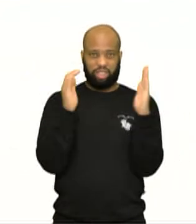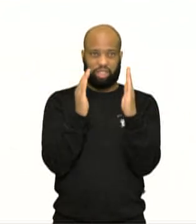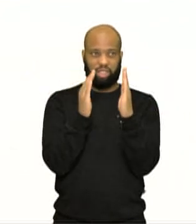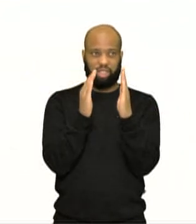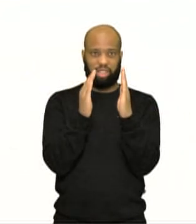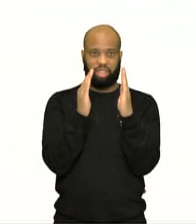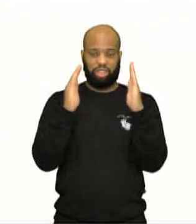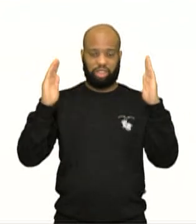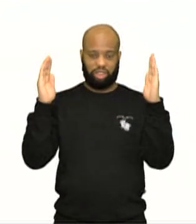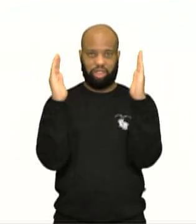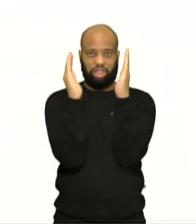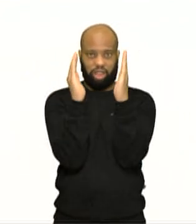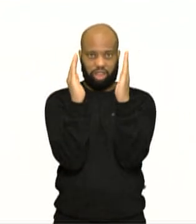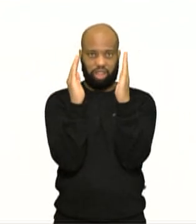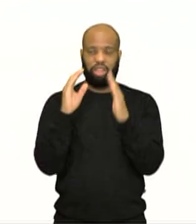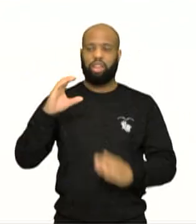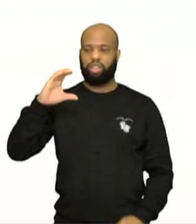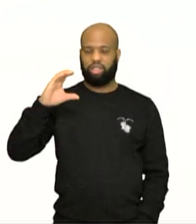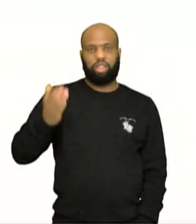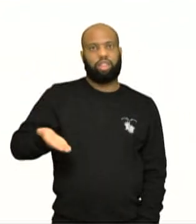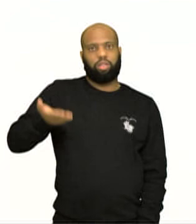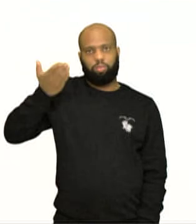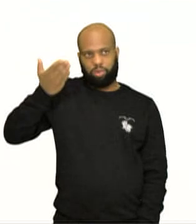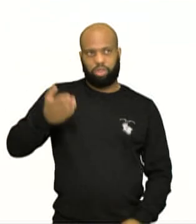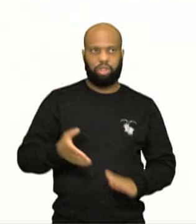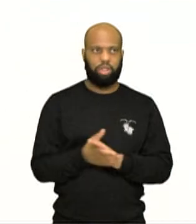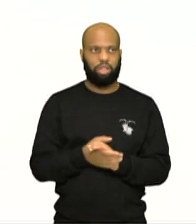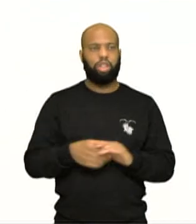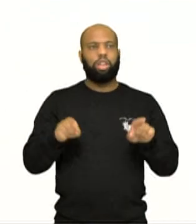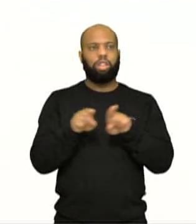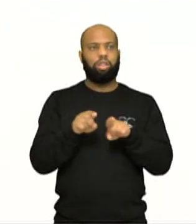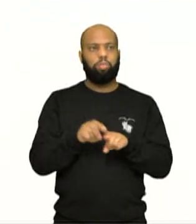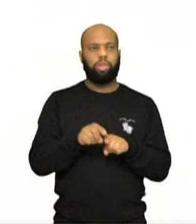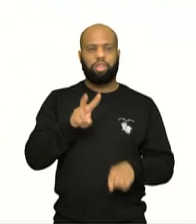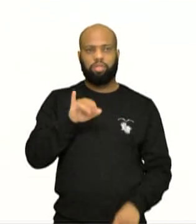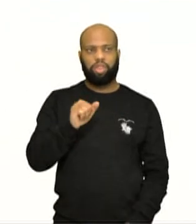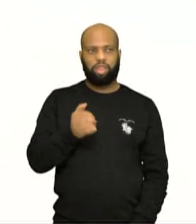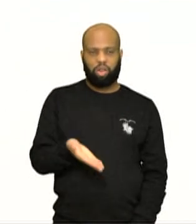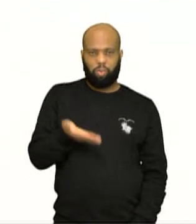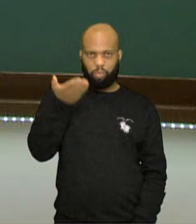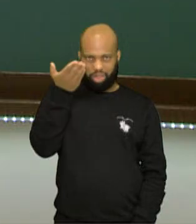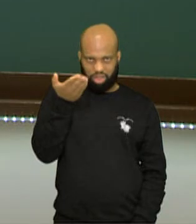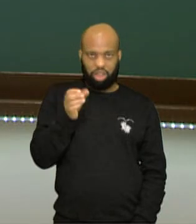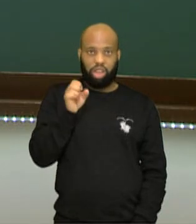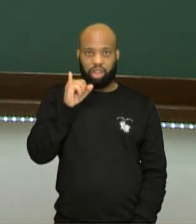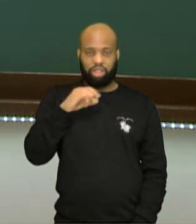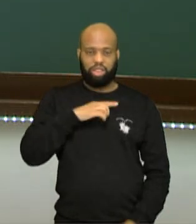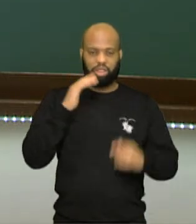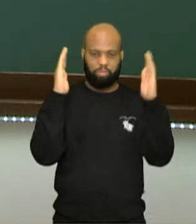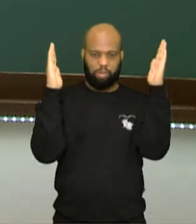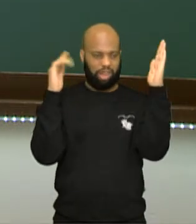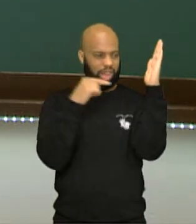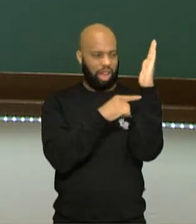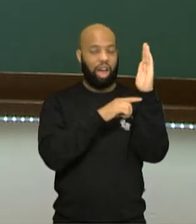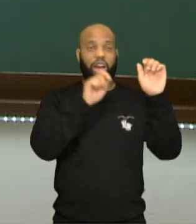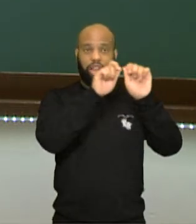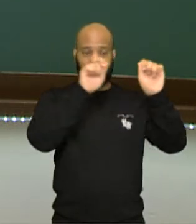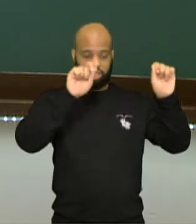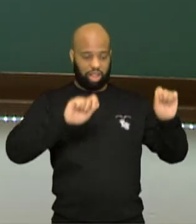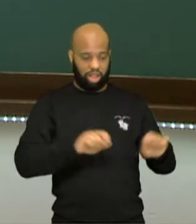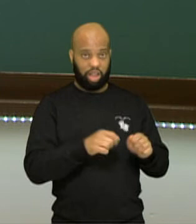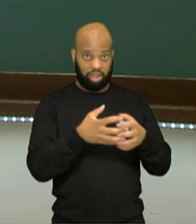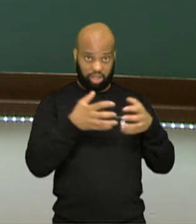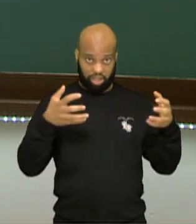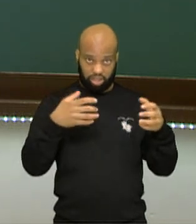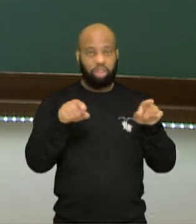é de muito e vai aumentar também se a área dessas placas por maior Tá quanto